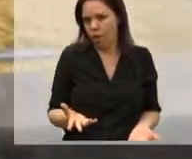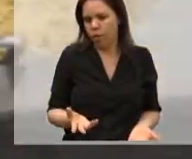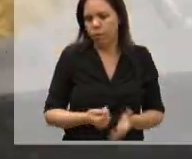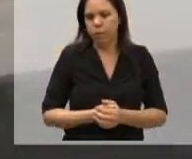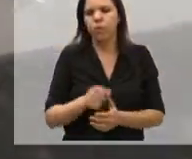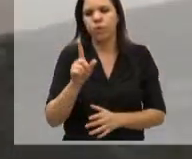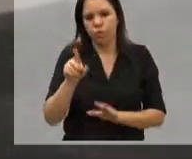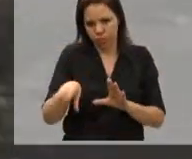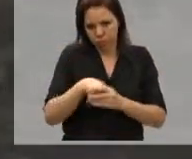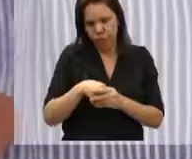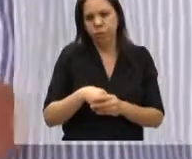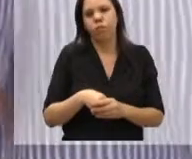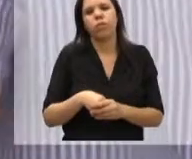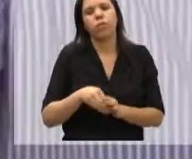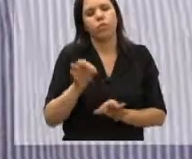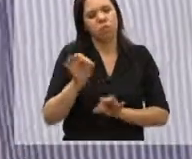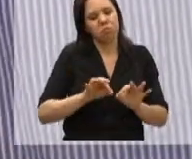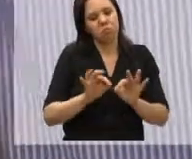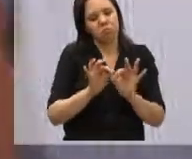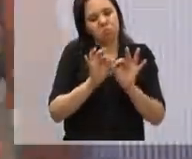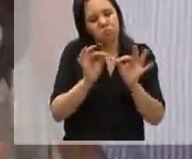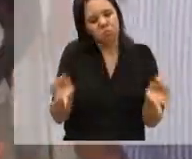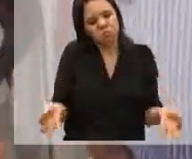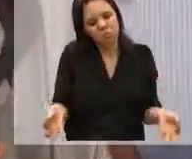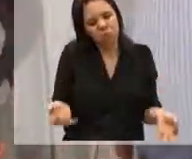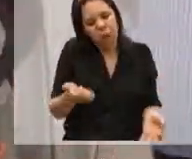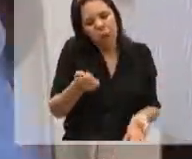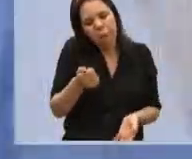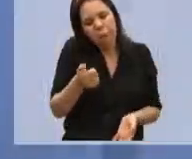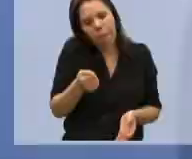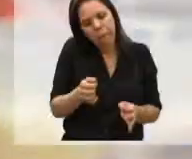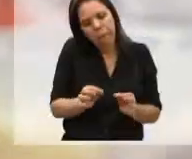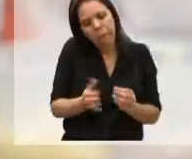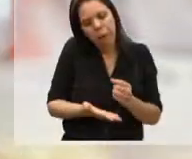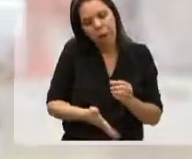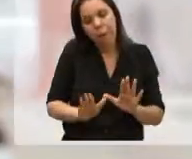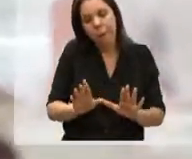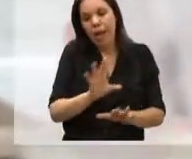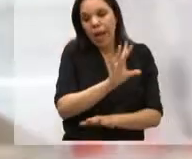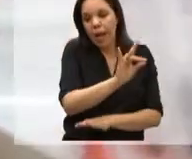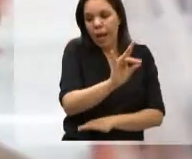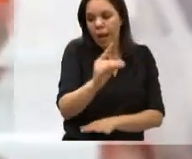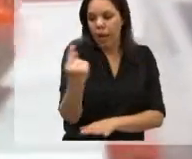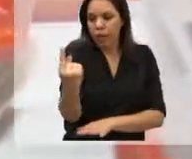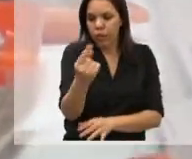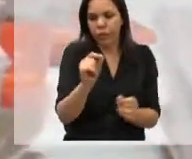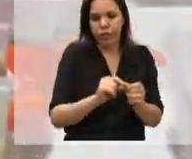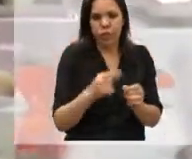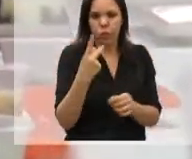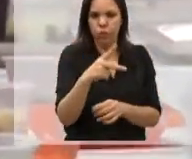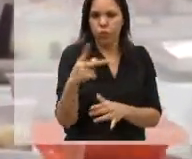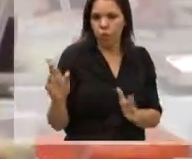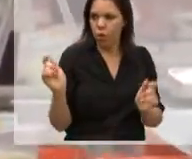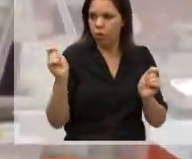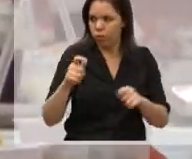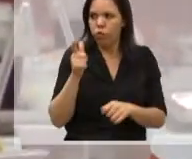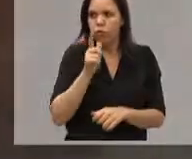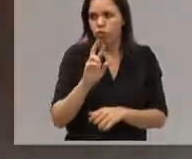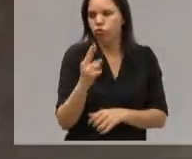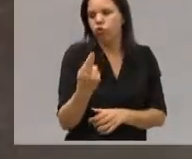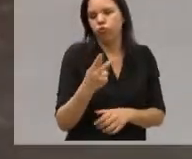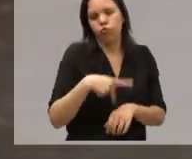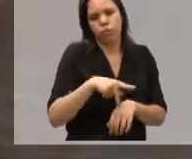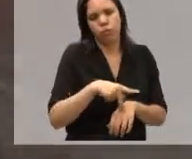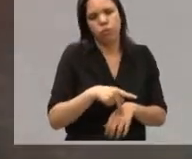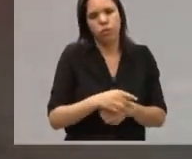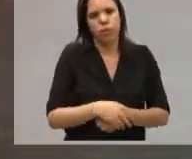projeto talvez simples, né? Humilde, pequenininho, mas que se cada um fizer a sua parte, nós vamos resolver a situação do